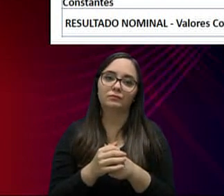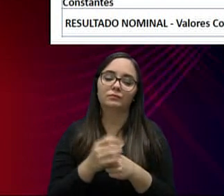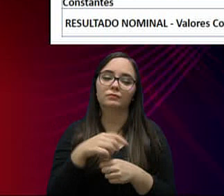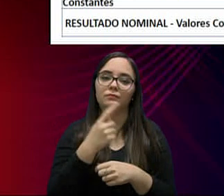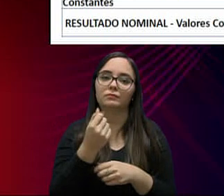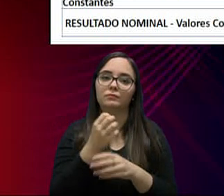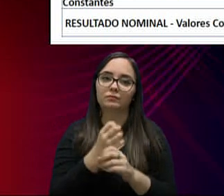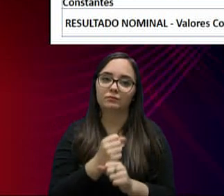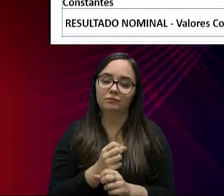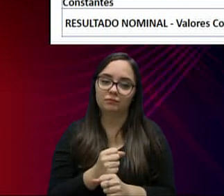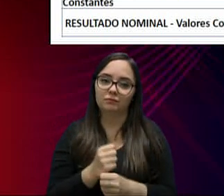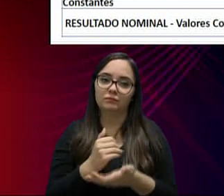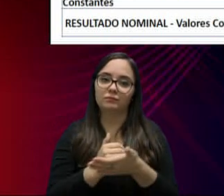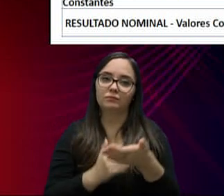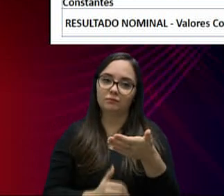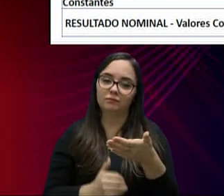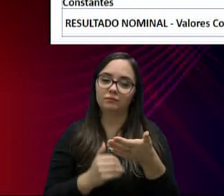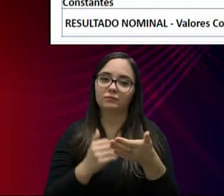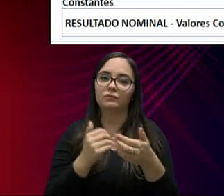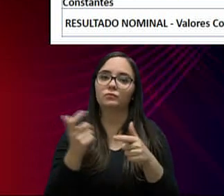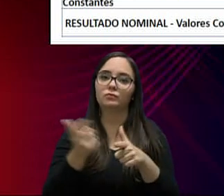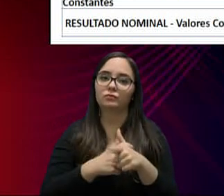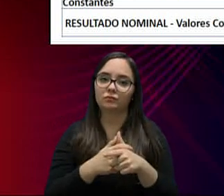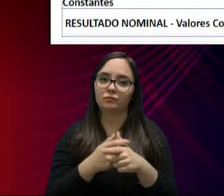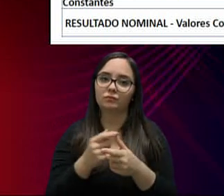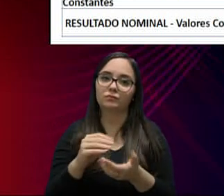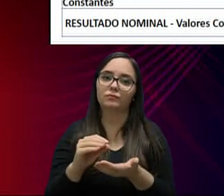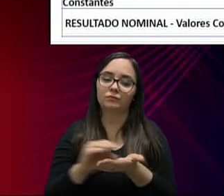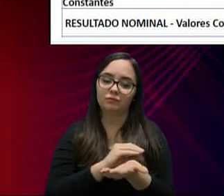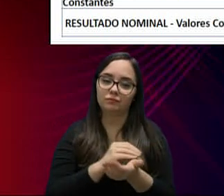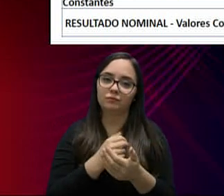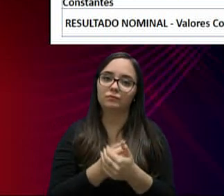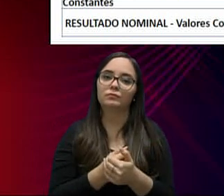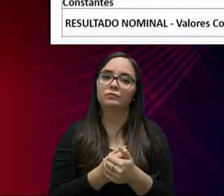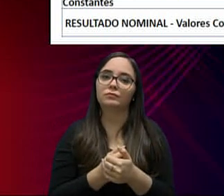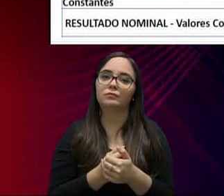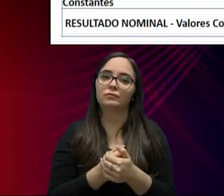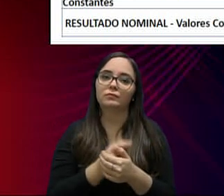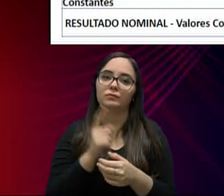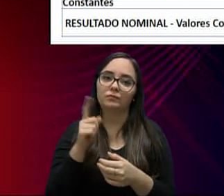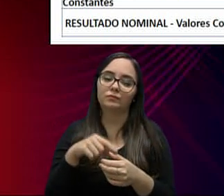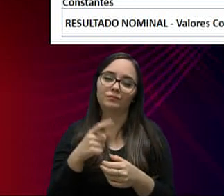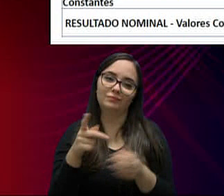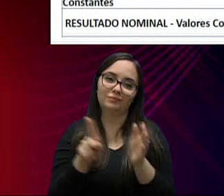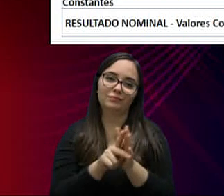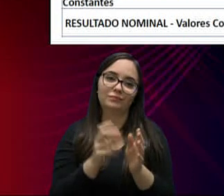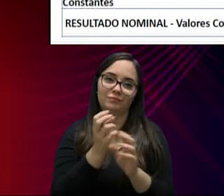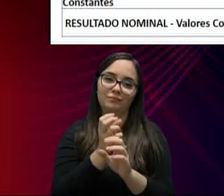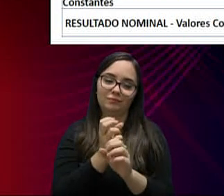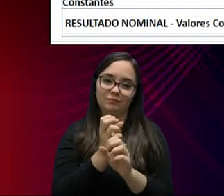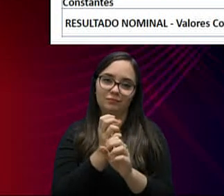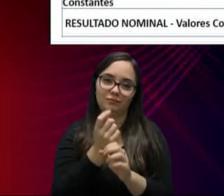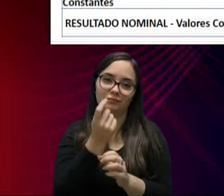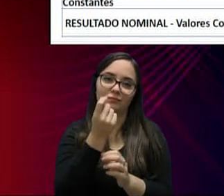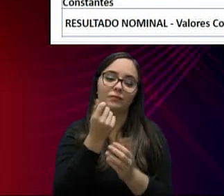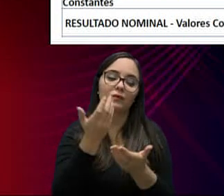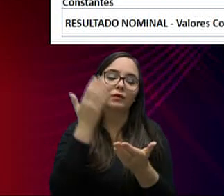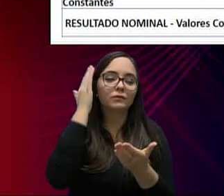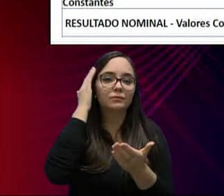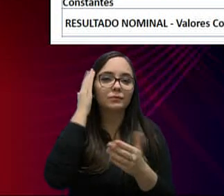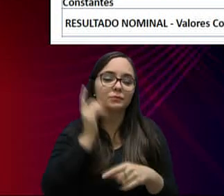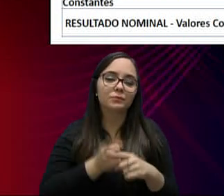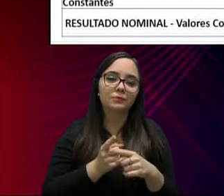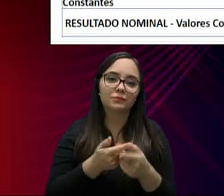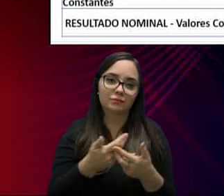orçamentários abaixo da linha de de consolidado que basicamente são conceitos o próprio canal de quantos que que são limites é que